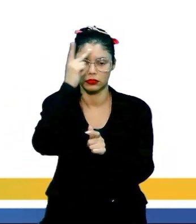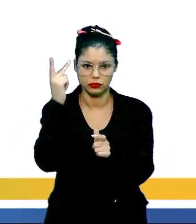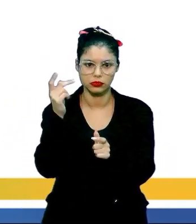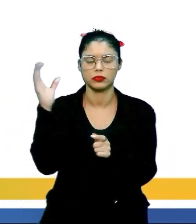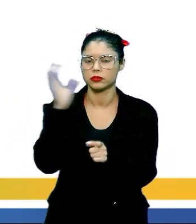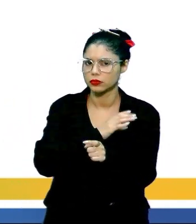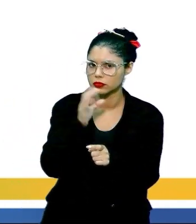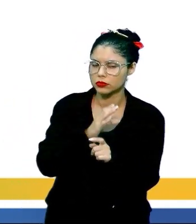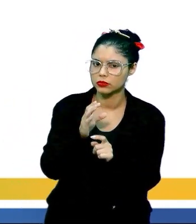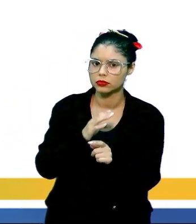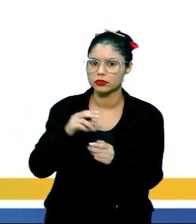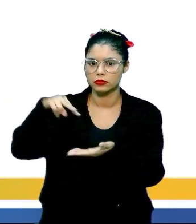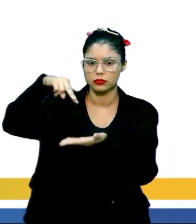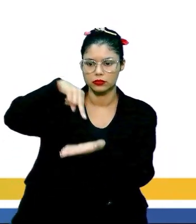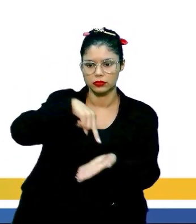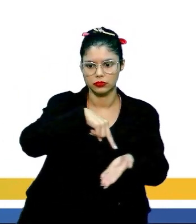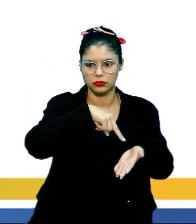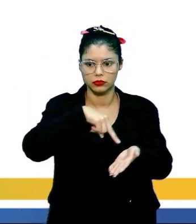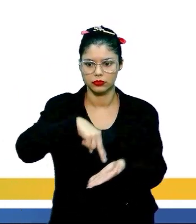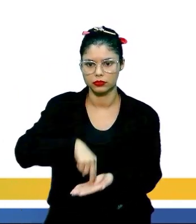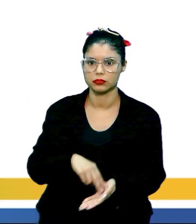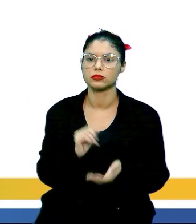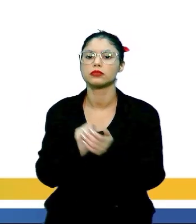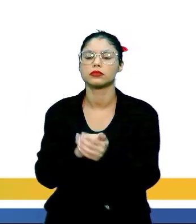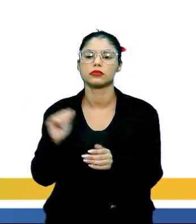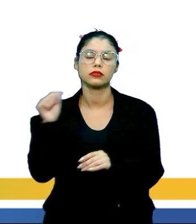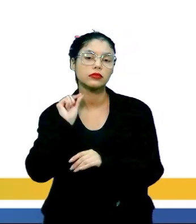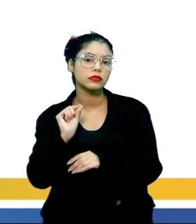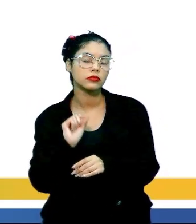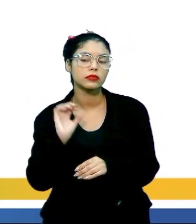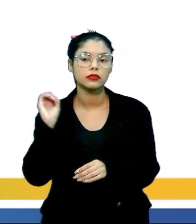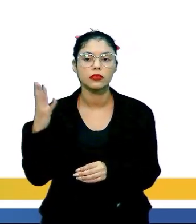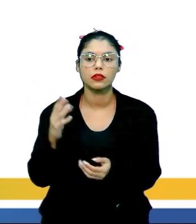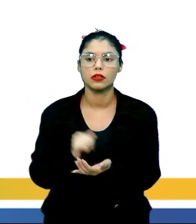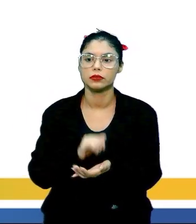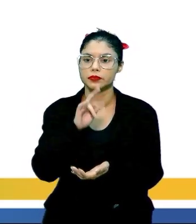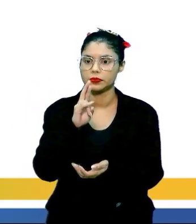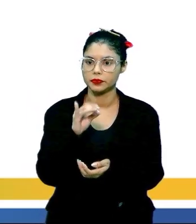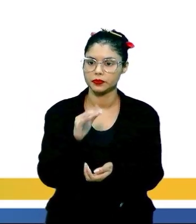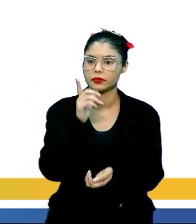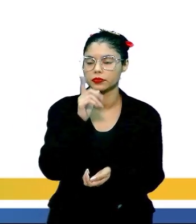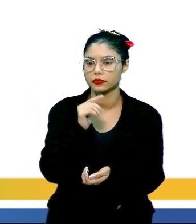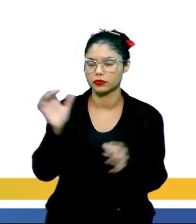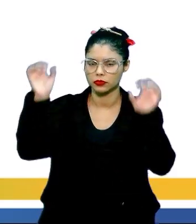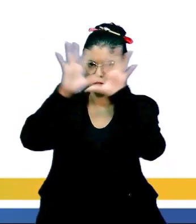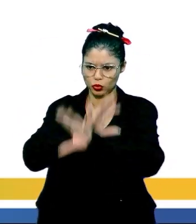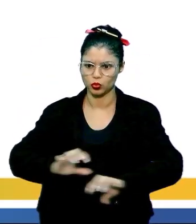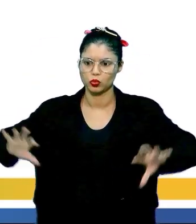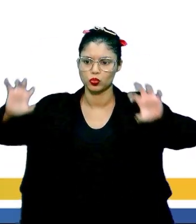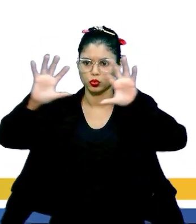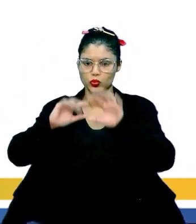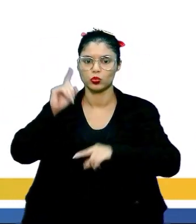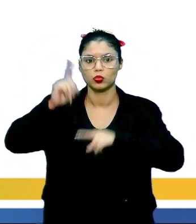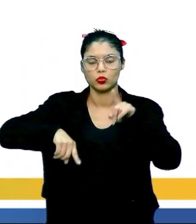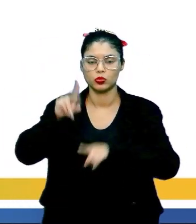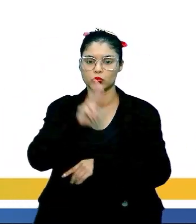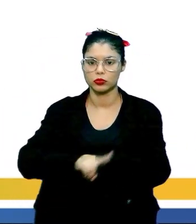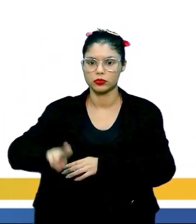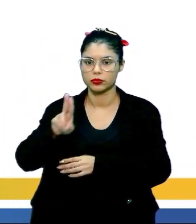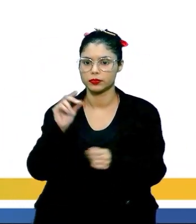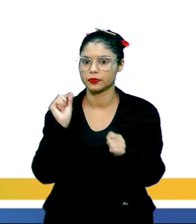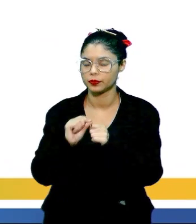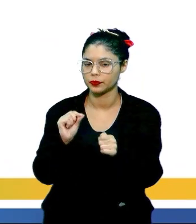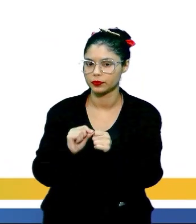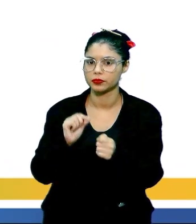durante sua queda, criando assim um dispositivo de arrasto no ar. O material utilizado no paraquedas